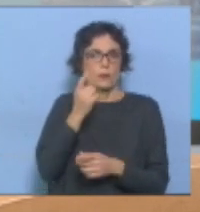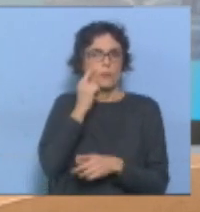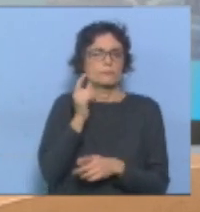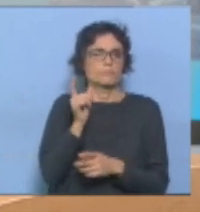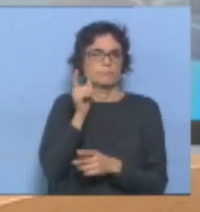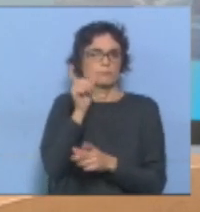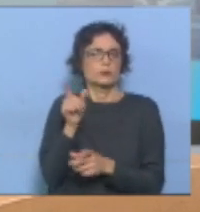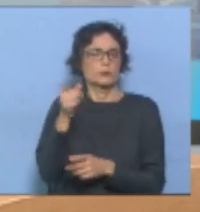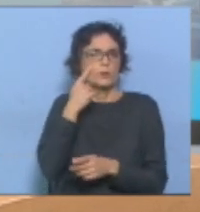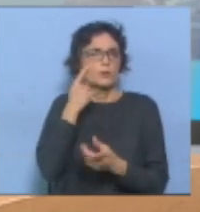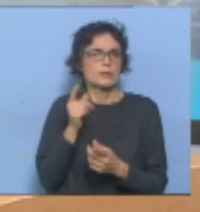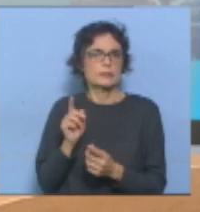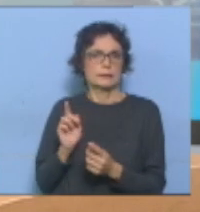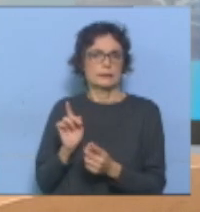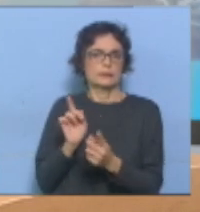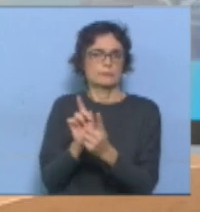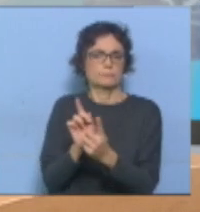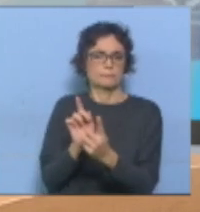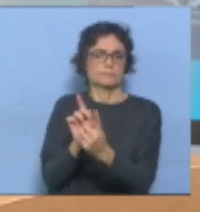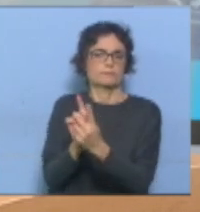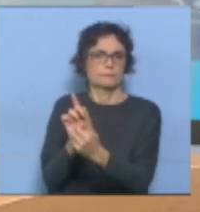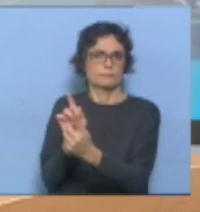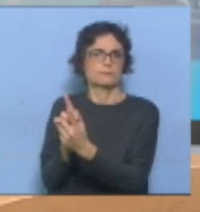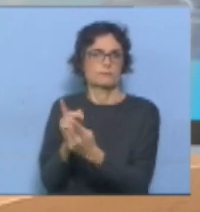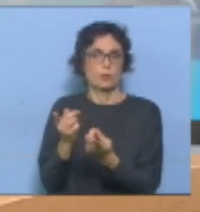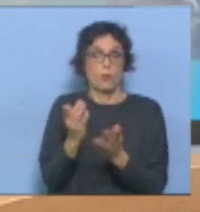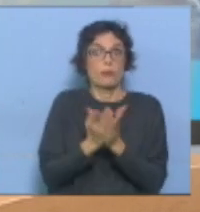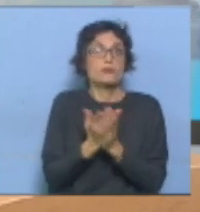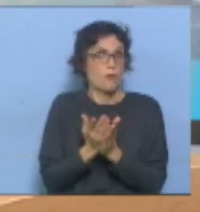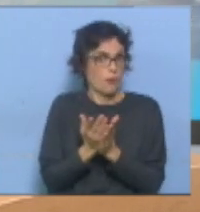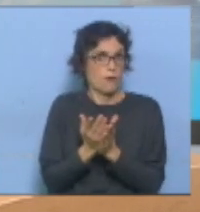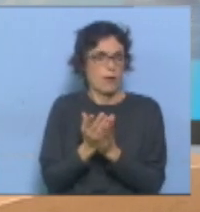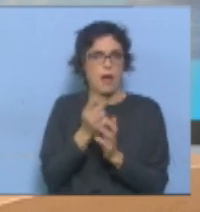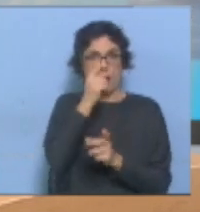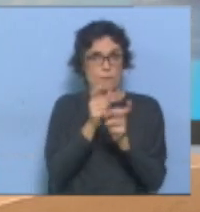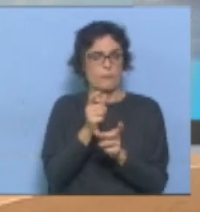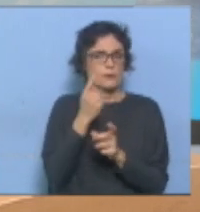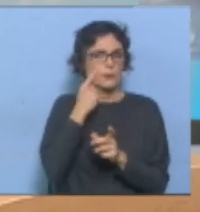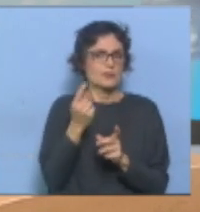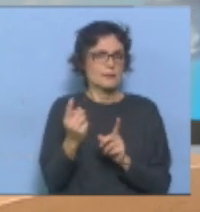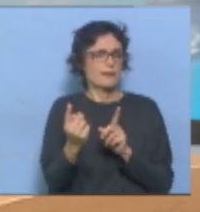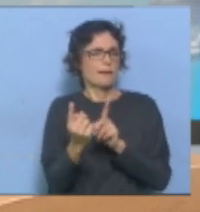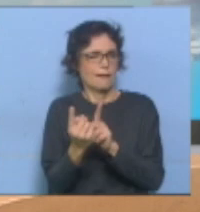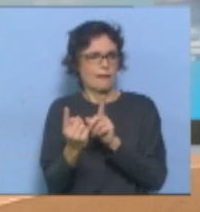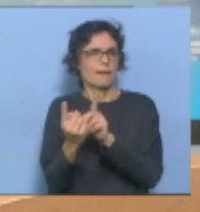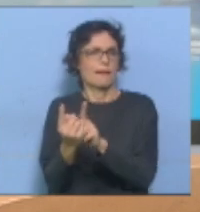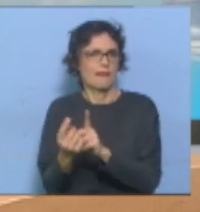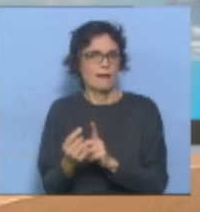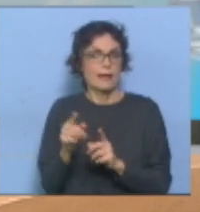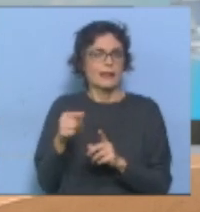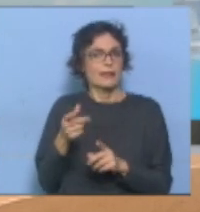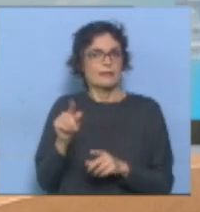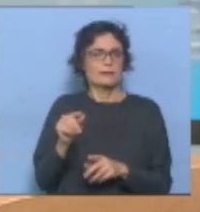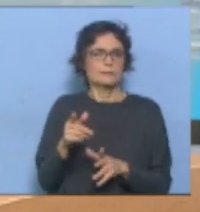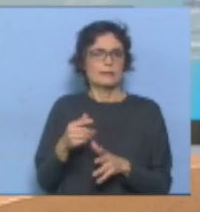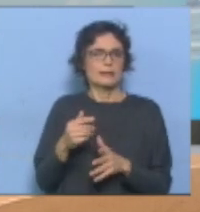estavam na escola, ou porque estavam mais próximos dele, iam observando, iam se aproximando mais devagarinho. Ele depois também devagar também